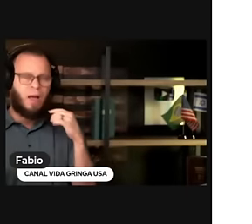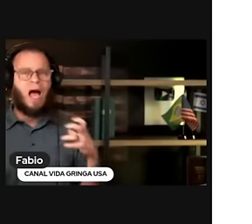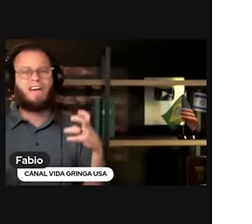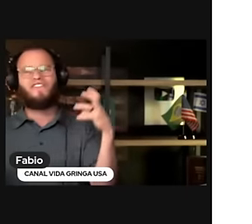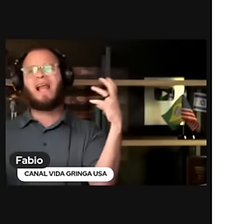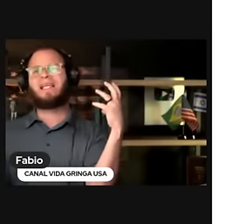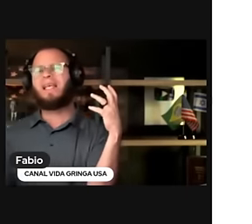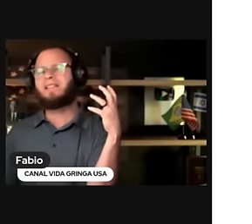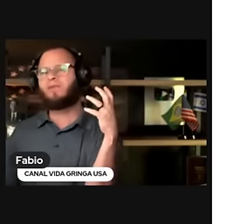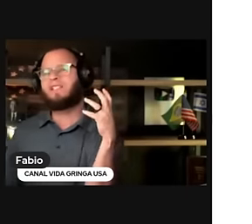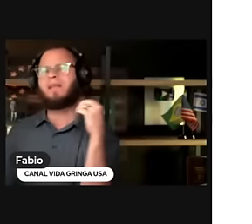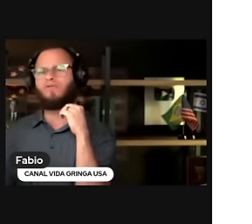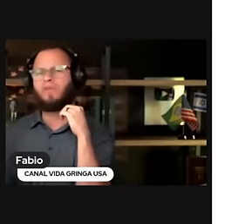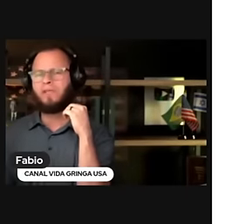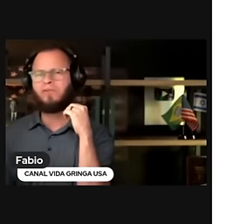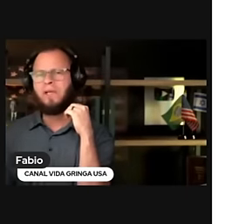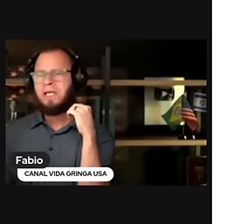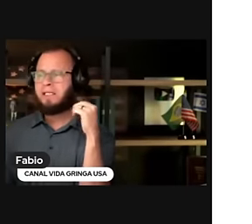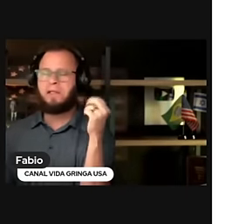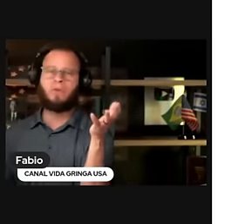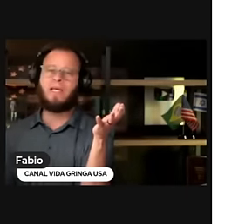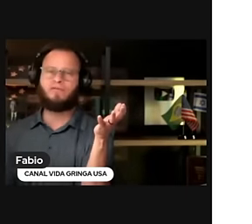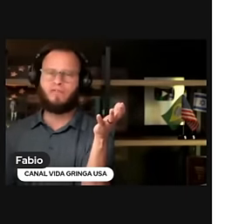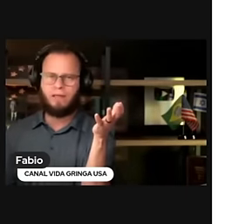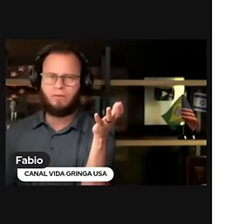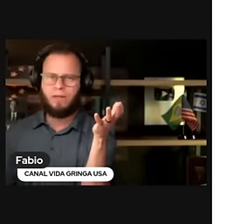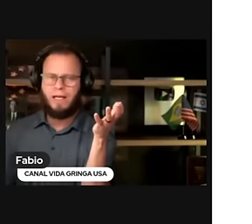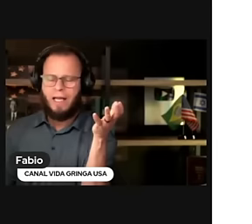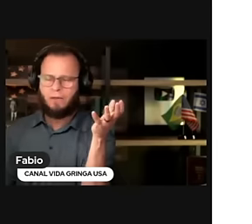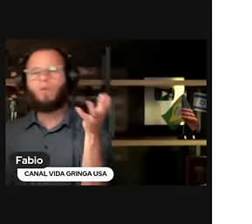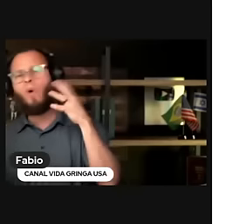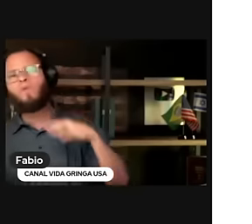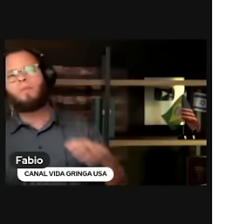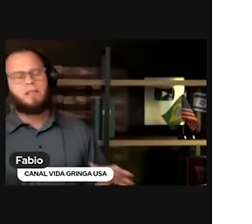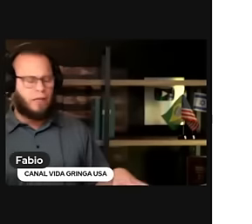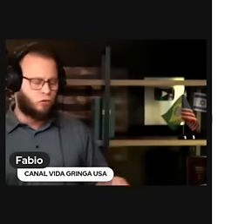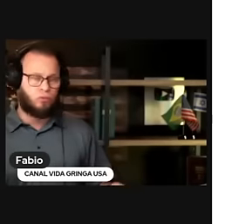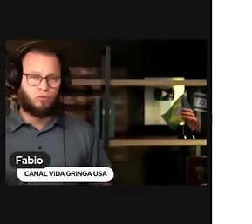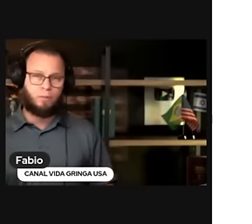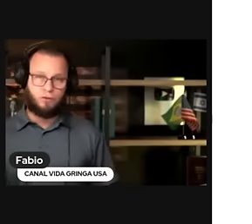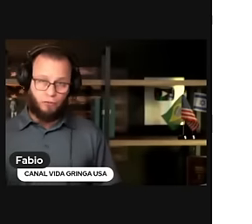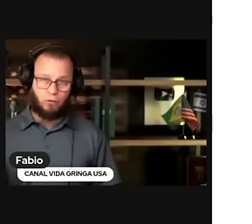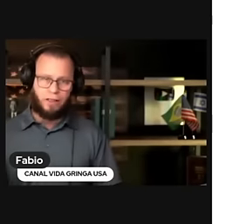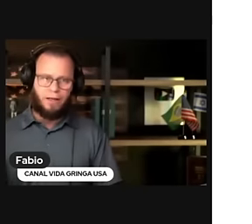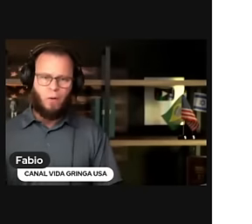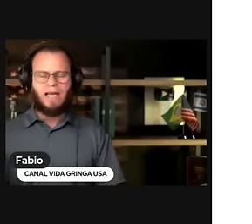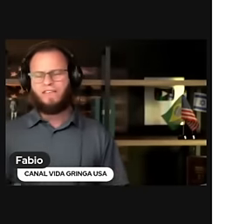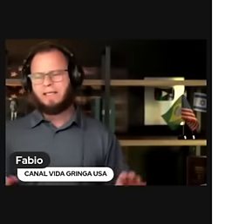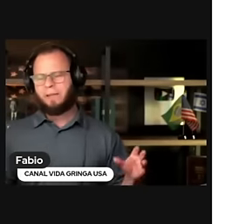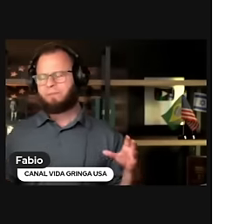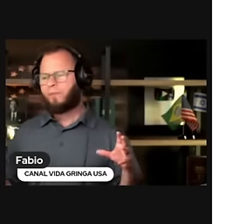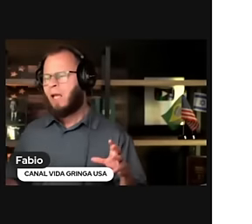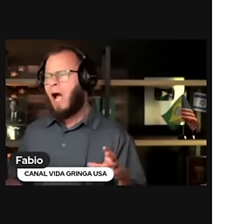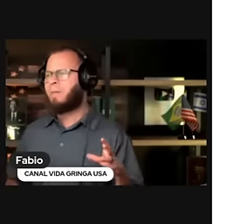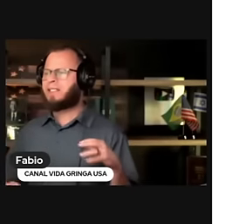viu a fraqueza dos Estados Unidos senão não teria feito então com o presidente Donald trump de volta o cara fala